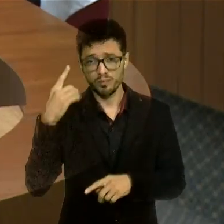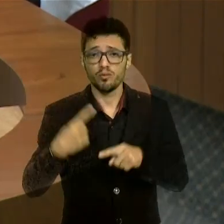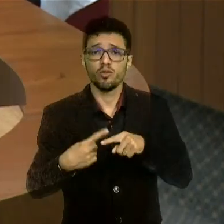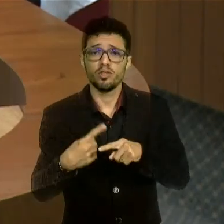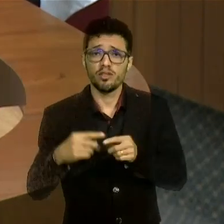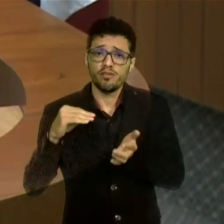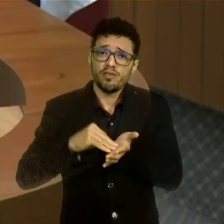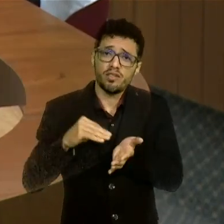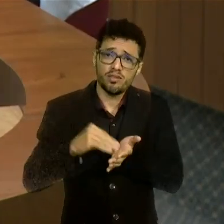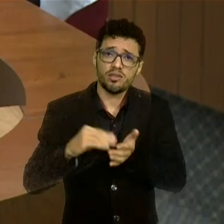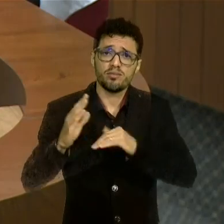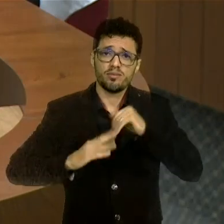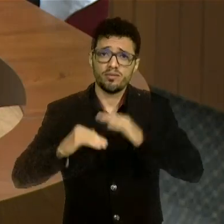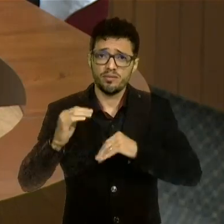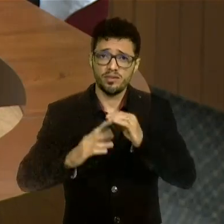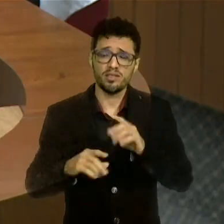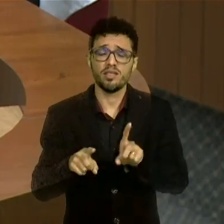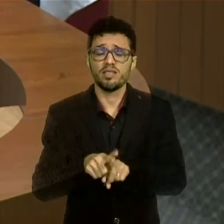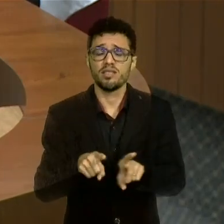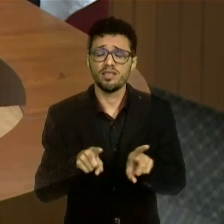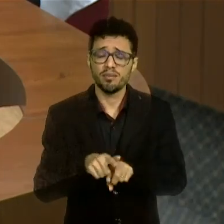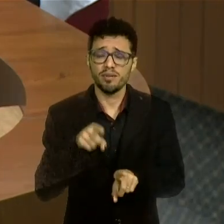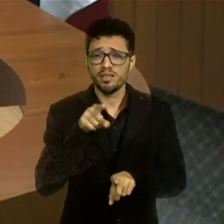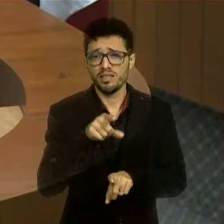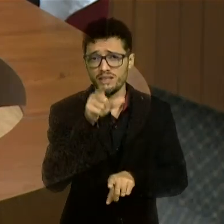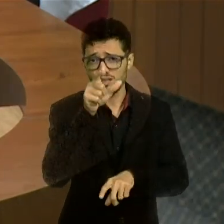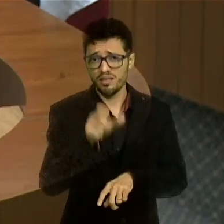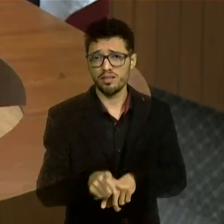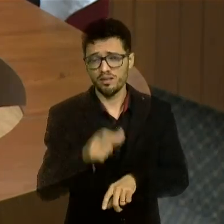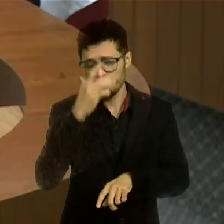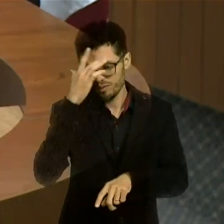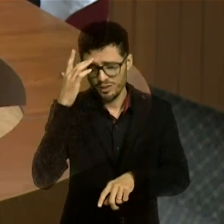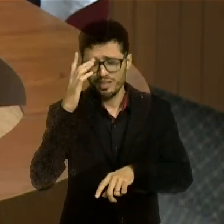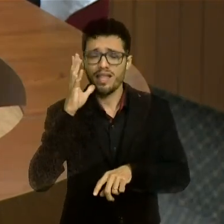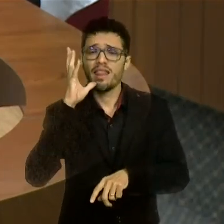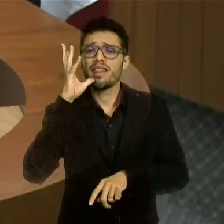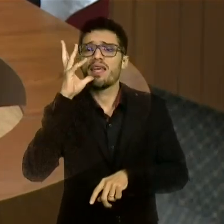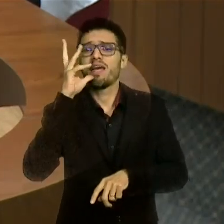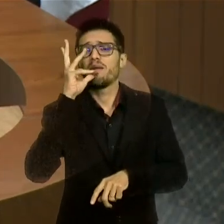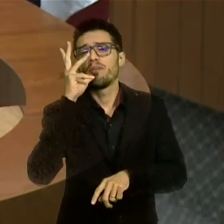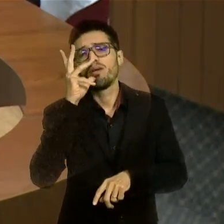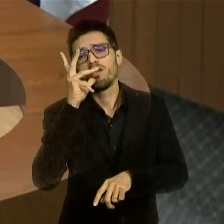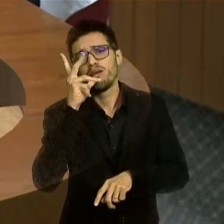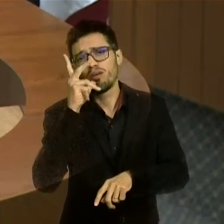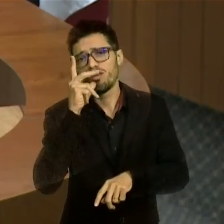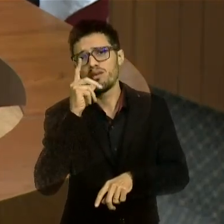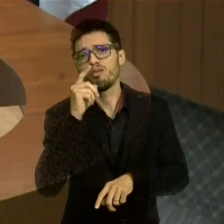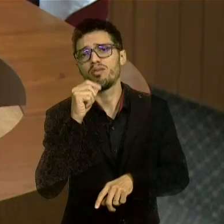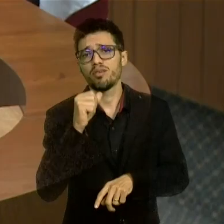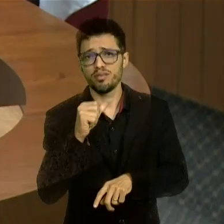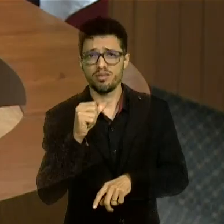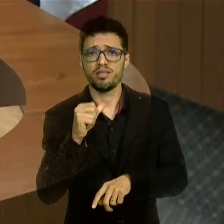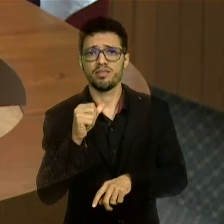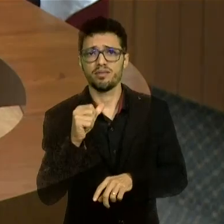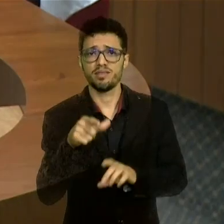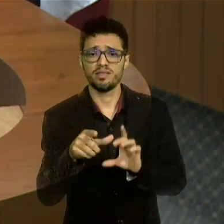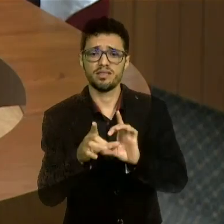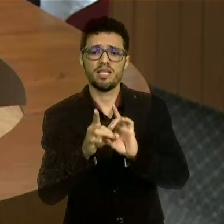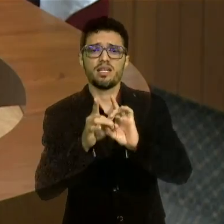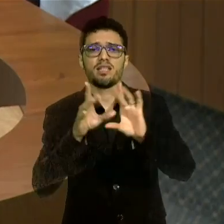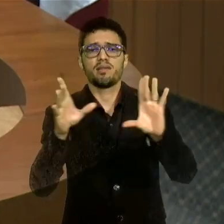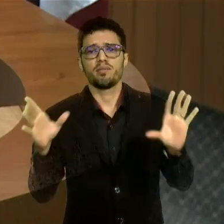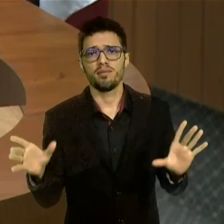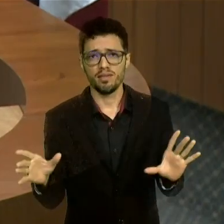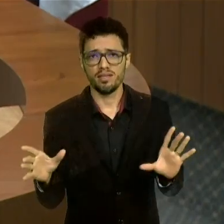é um paciente que demora a receber alta do sistema de saúde, seja público,